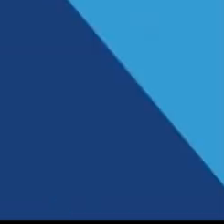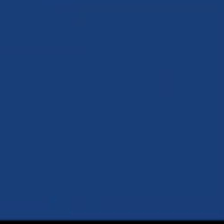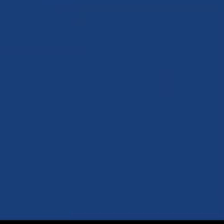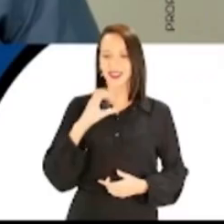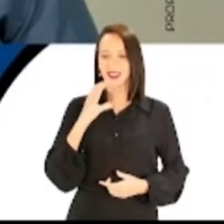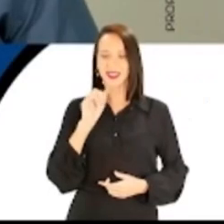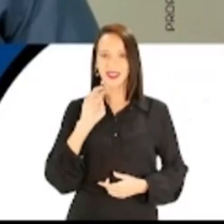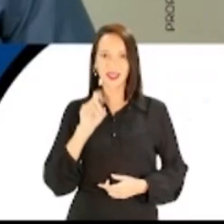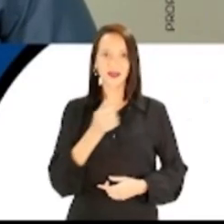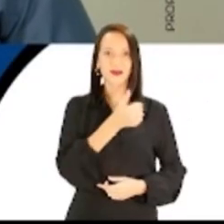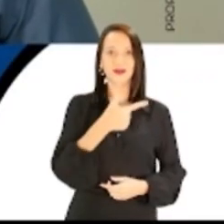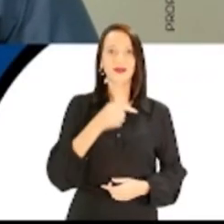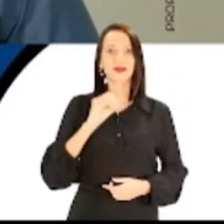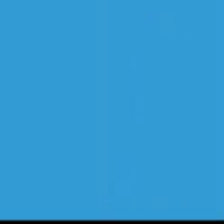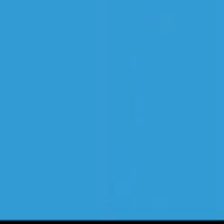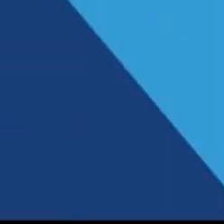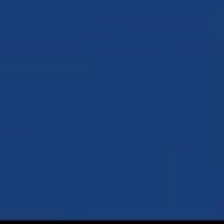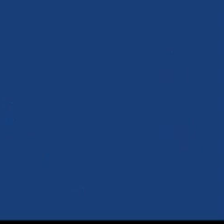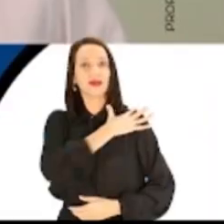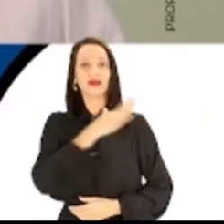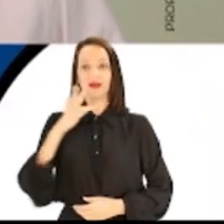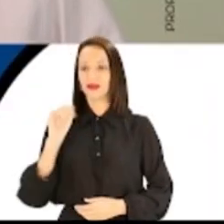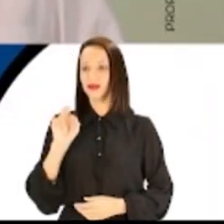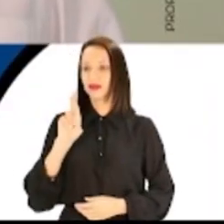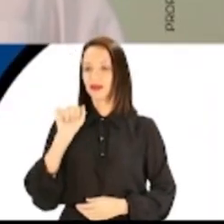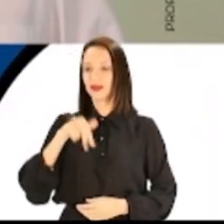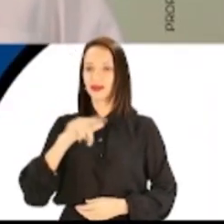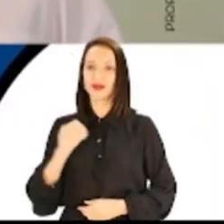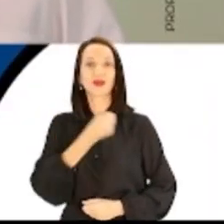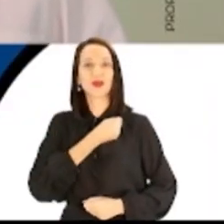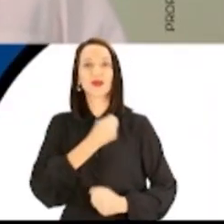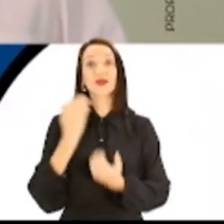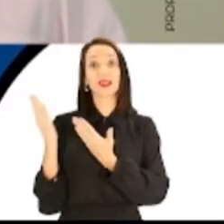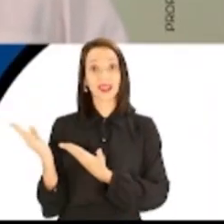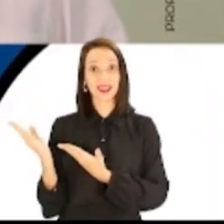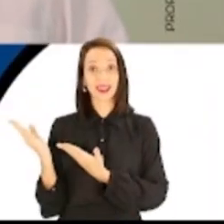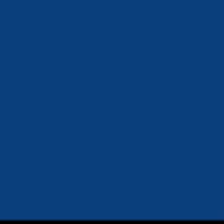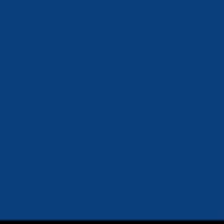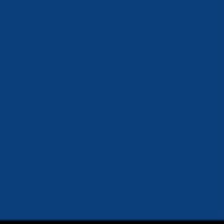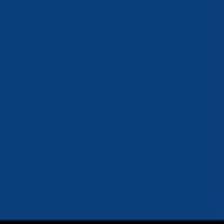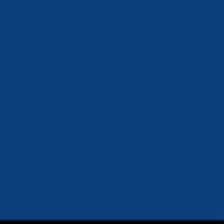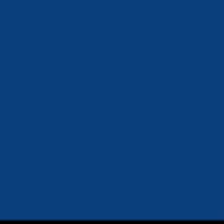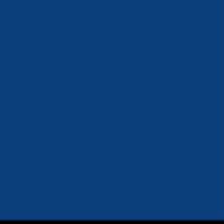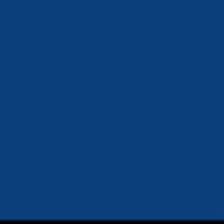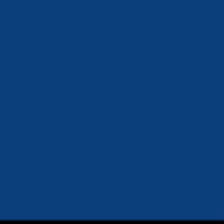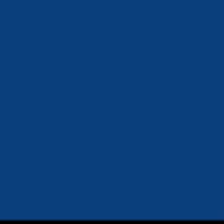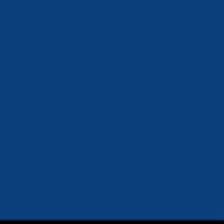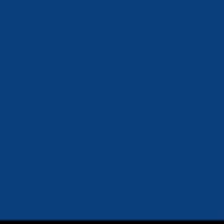12930. Ricardo Mutran, 12012. Comandante Farinazzo, 12555.